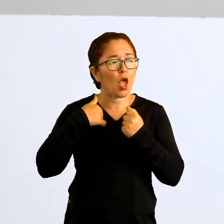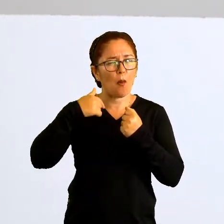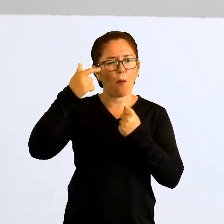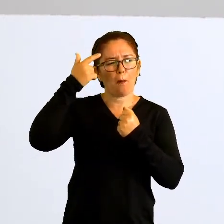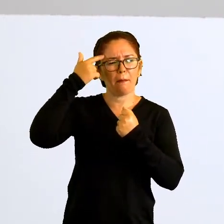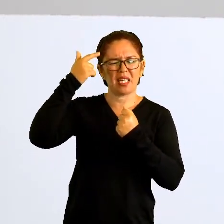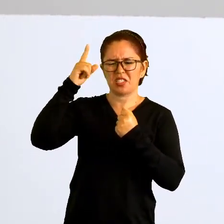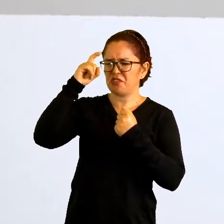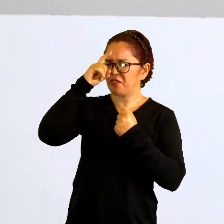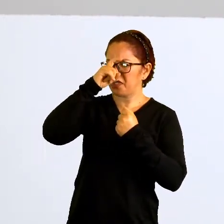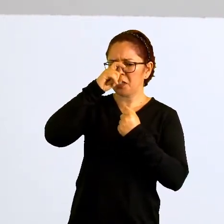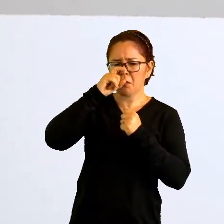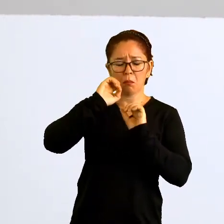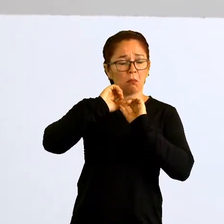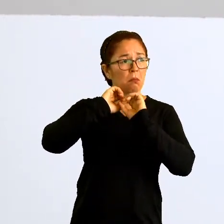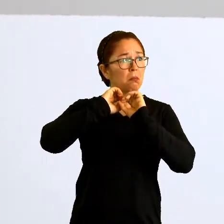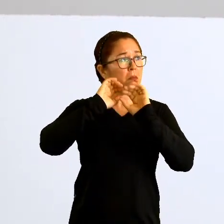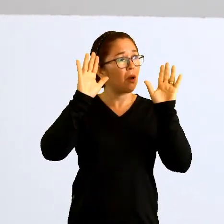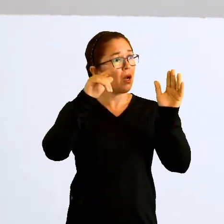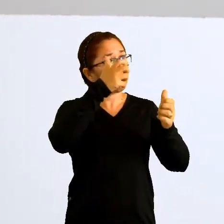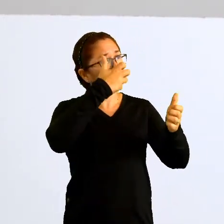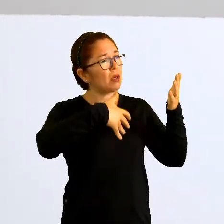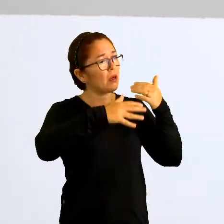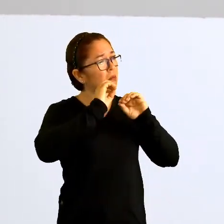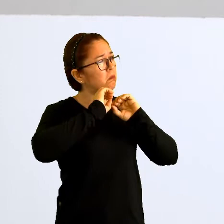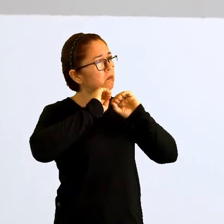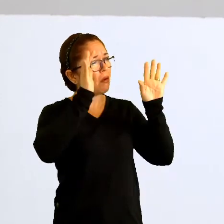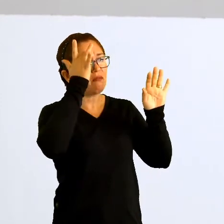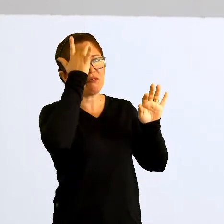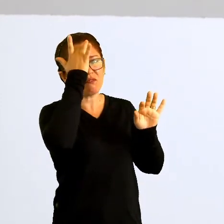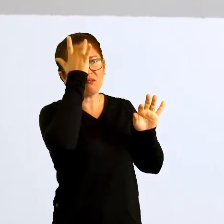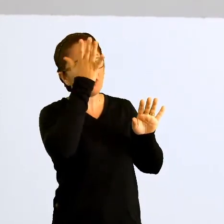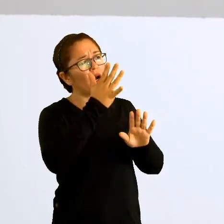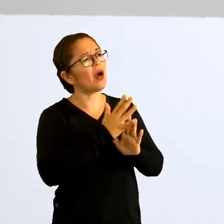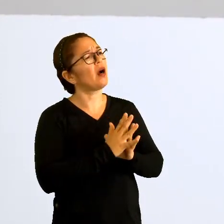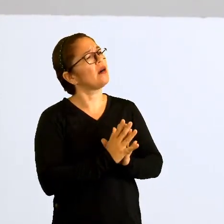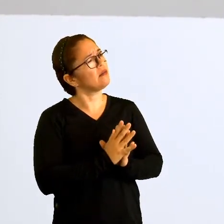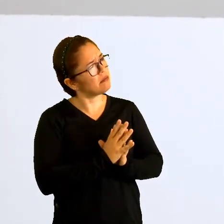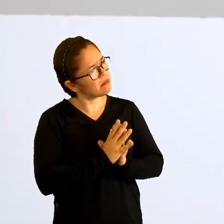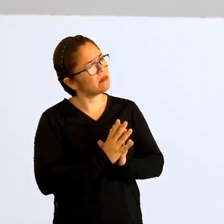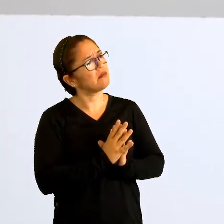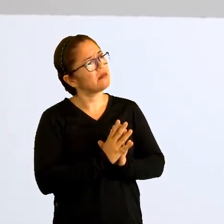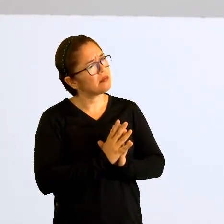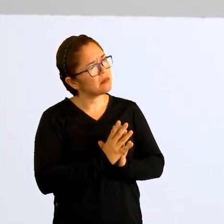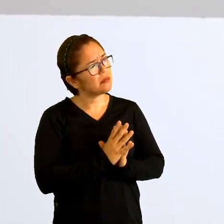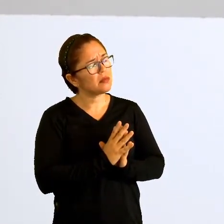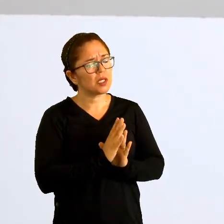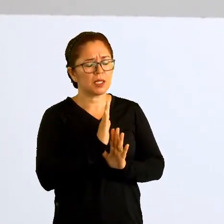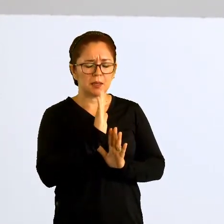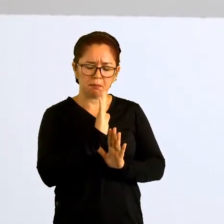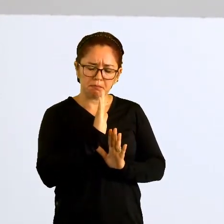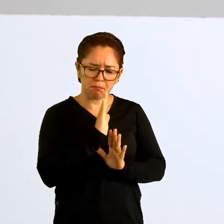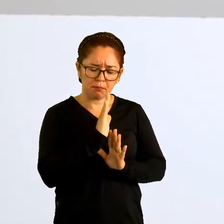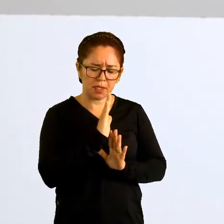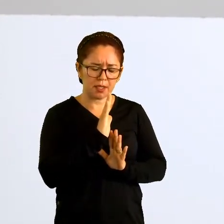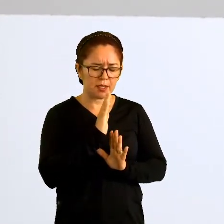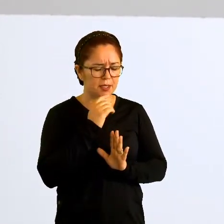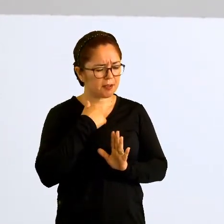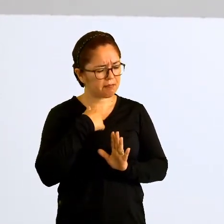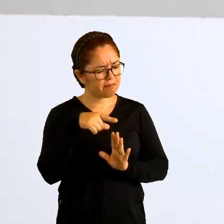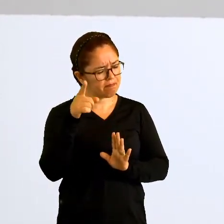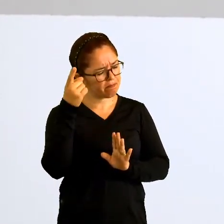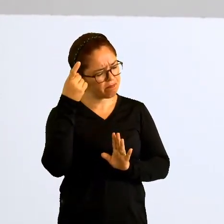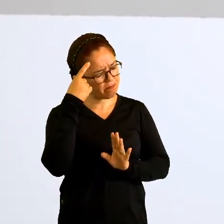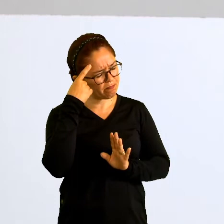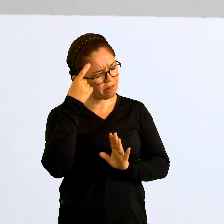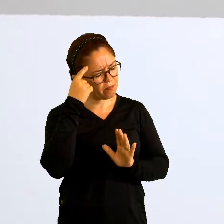tão difícil, mas depois que a senhora explicou, ficou tão fácil. Mas tem uma coisa, prof, que tá